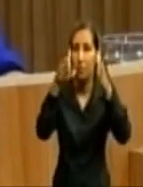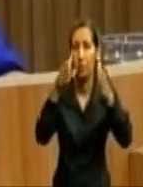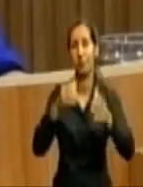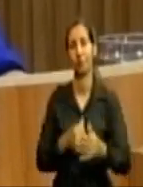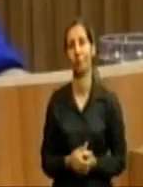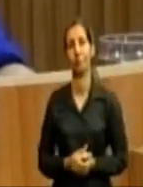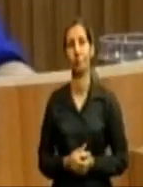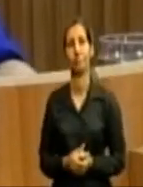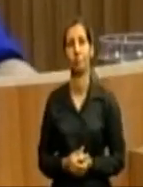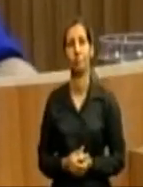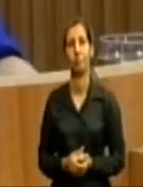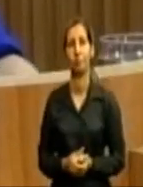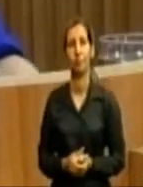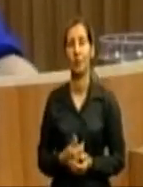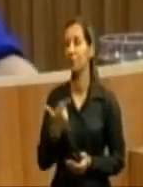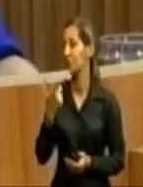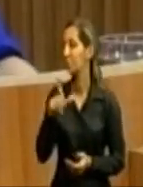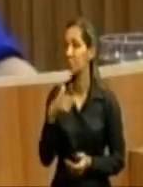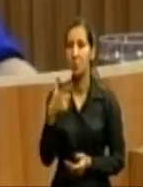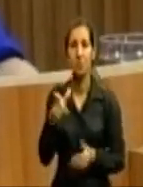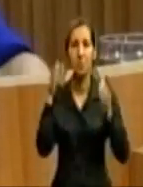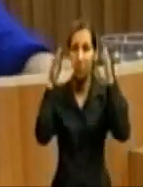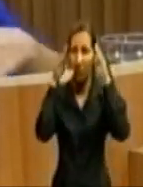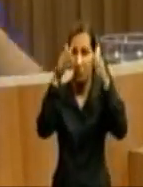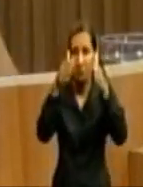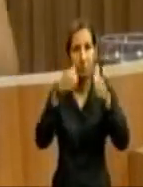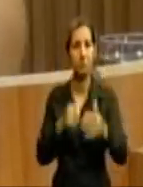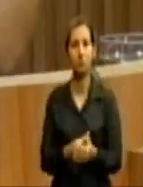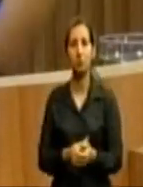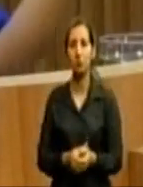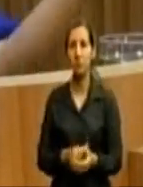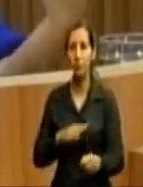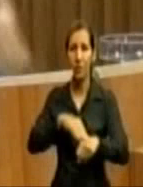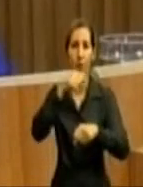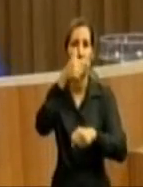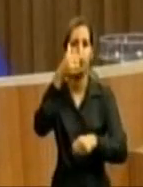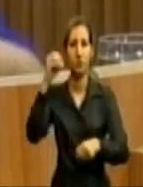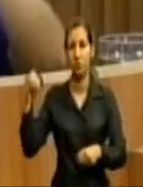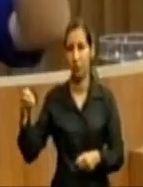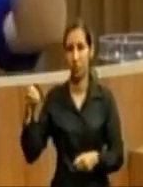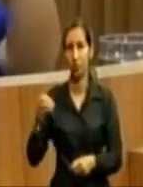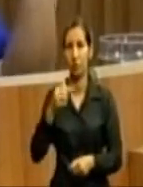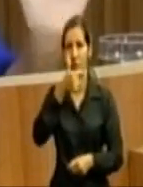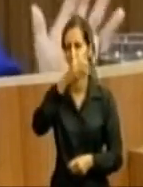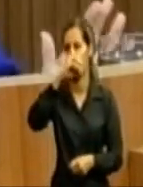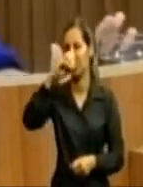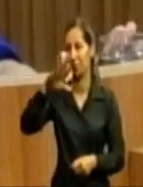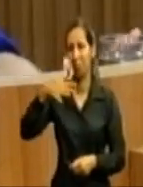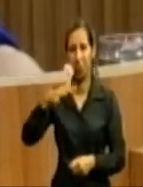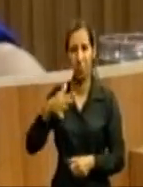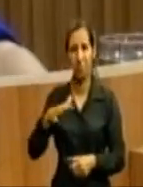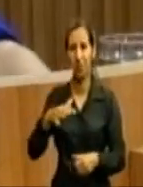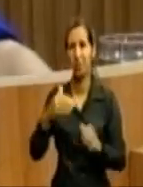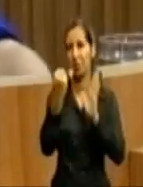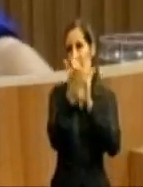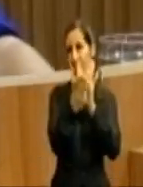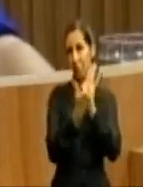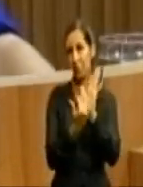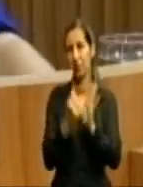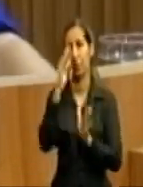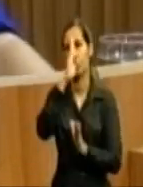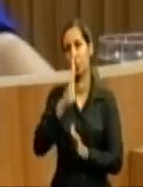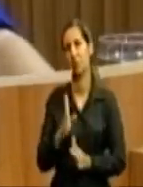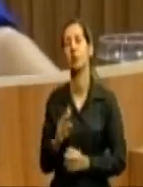atingida. Não teve nenhuma meta atingida. Eram mais de 200. Eram 200 e tantas metas que tinha nesse plano